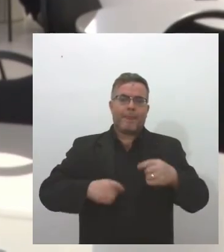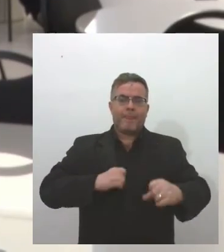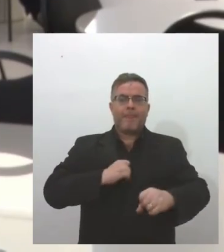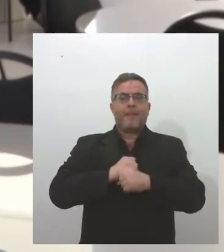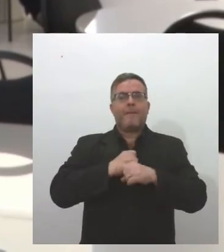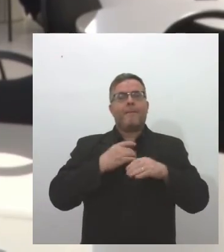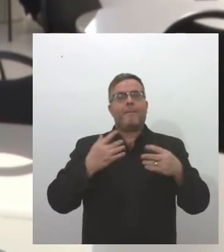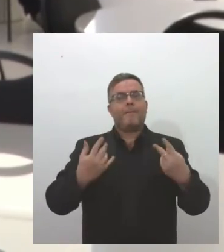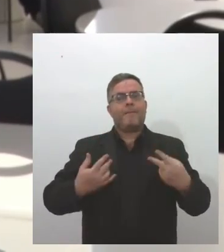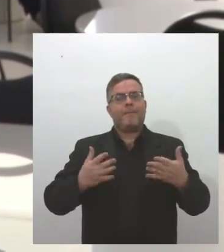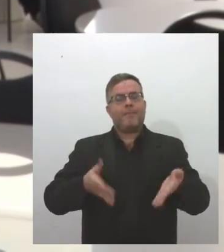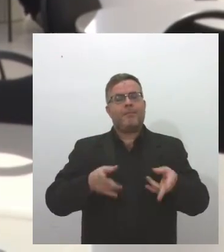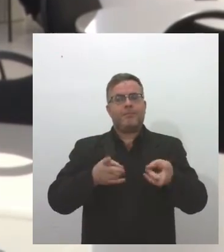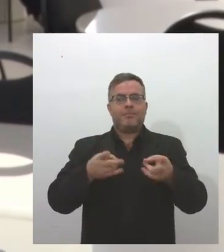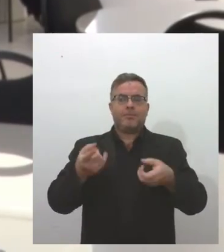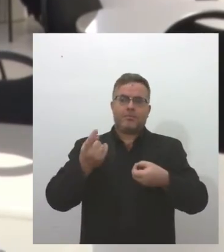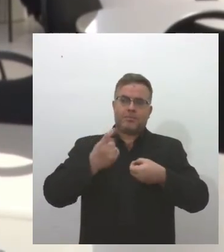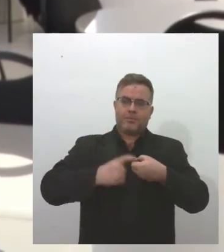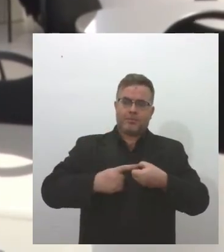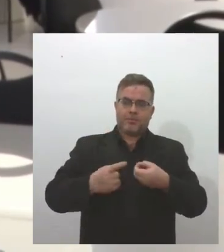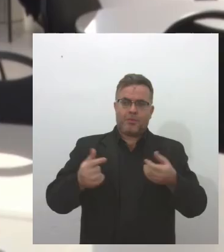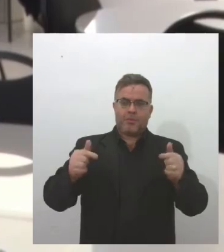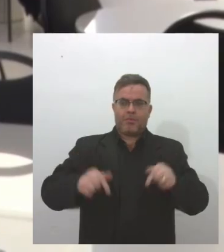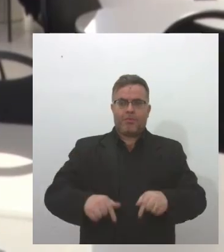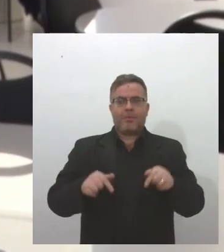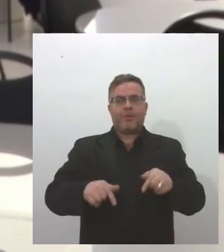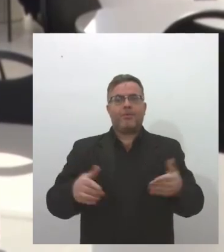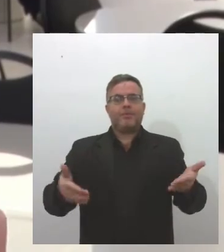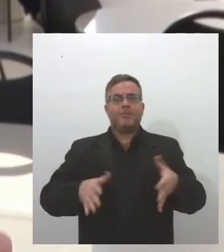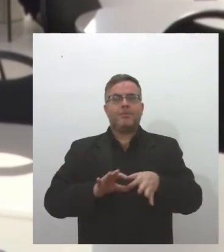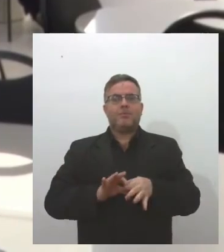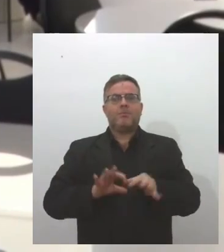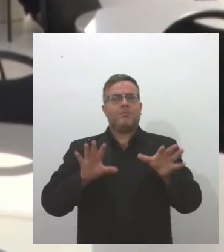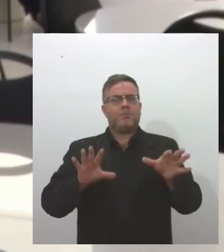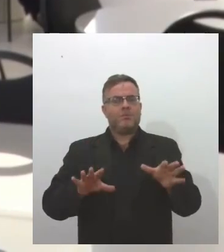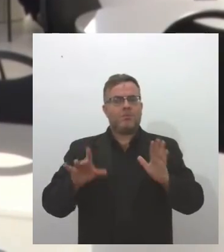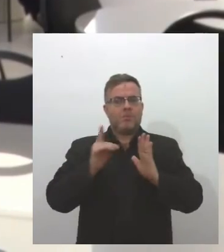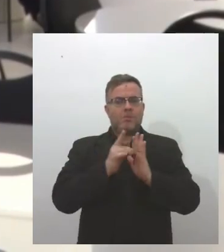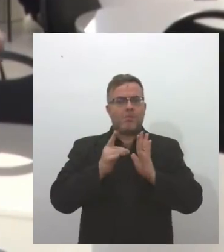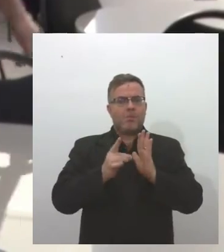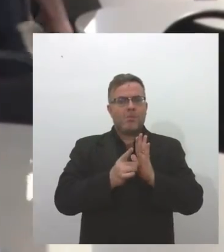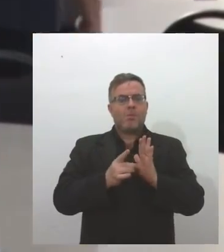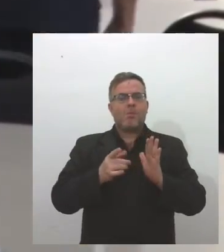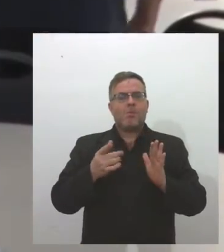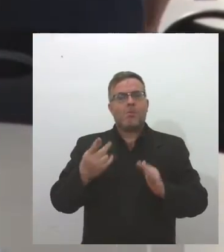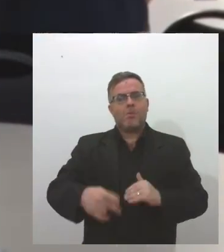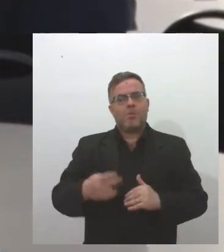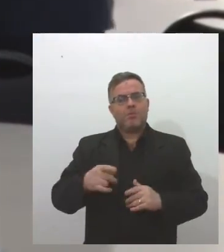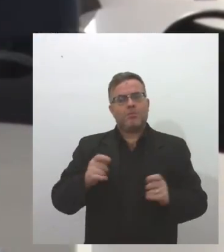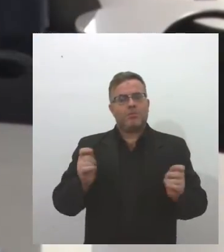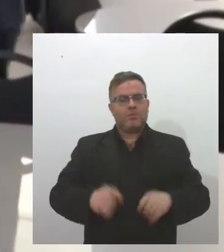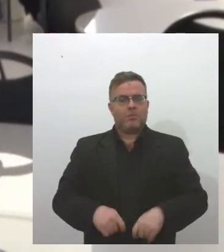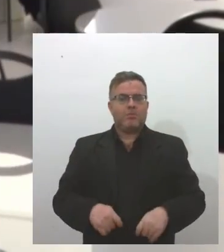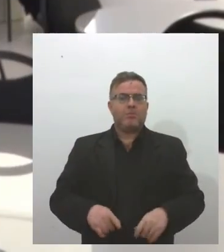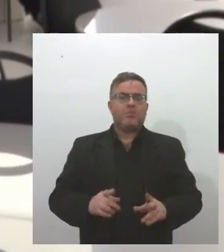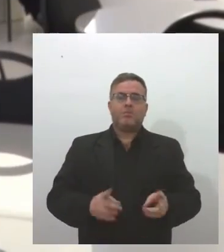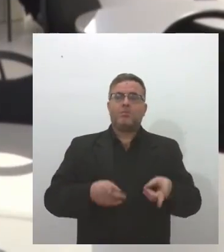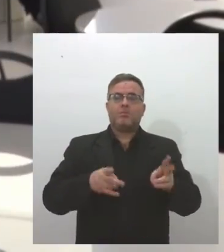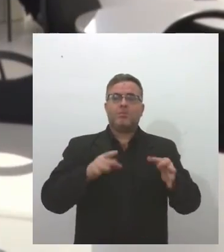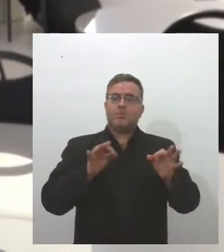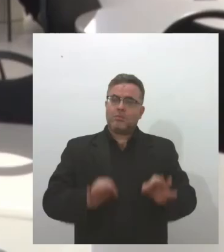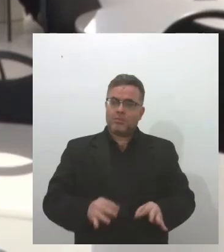construindo a nossa retomada. Foi liberada agora, pelo decreto governamental, a possibilidade já concreta